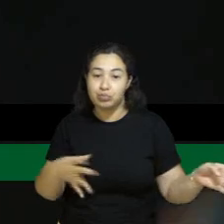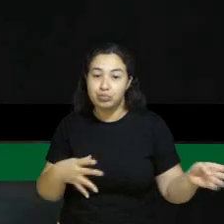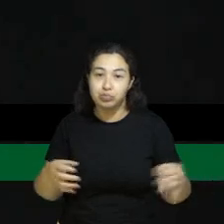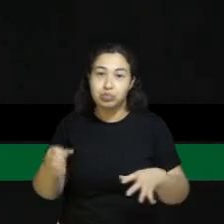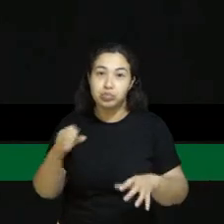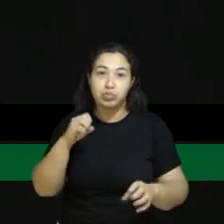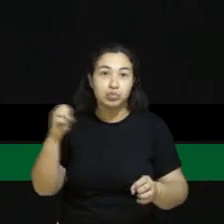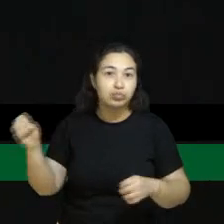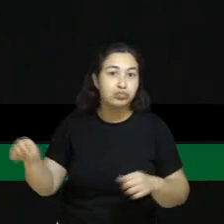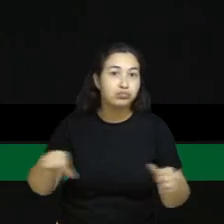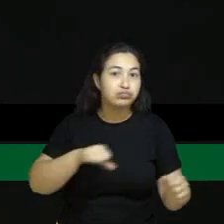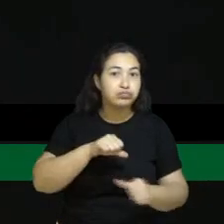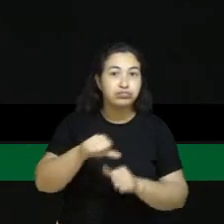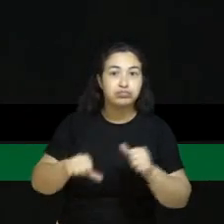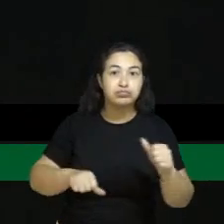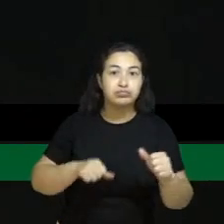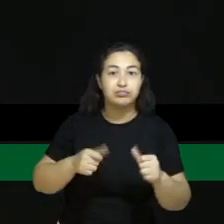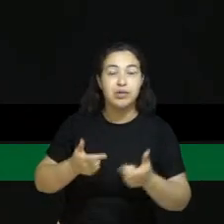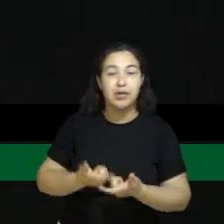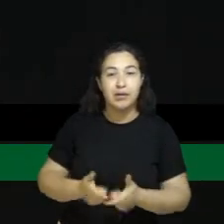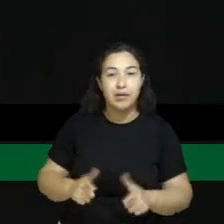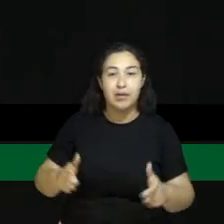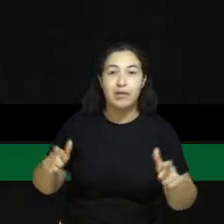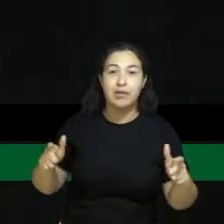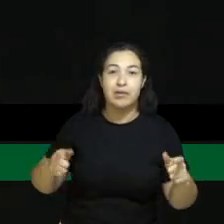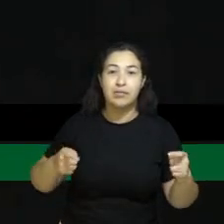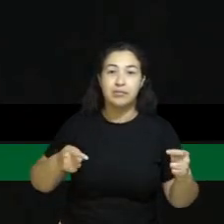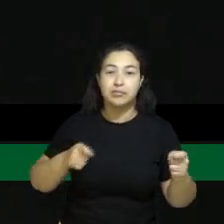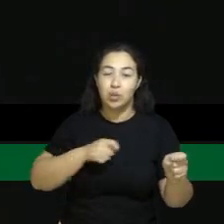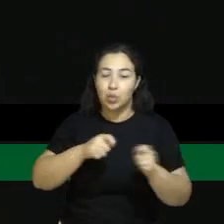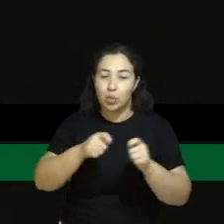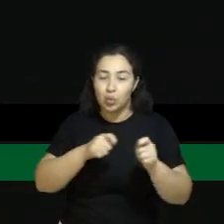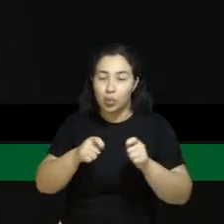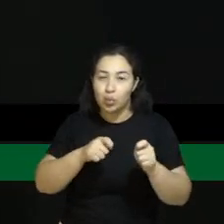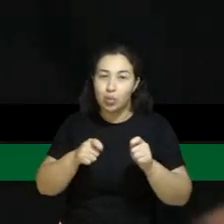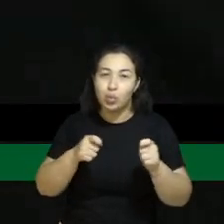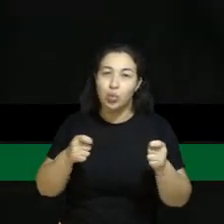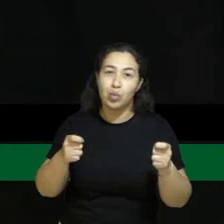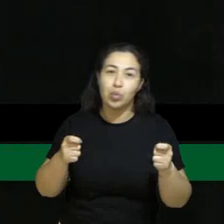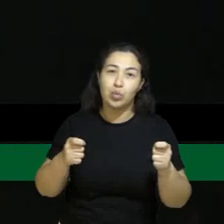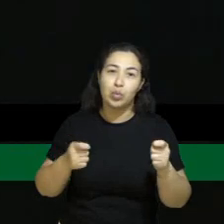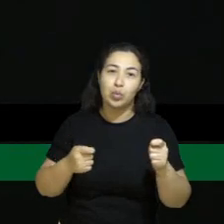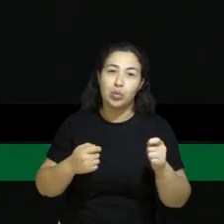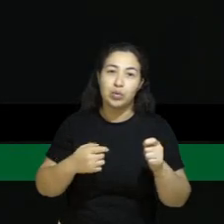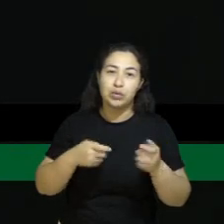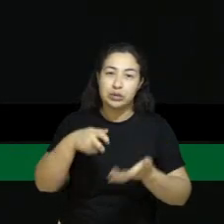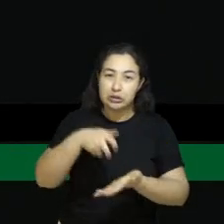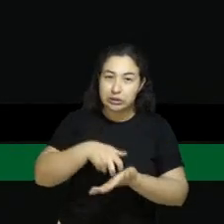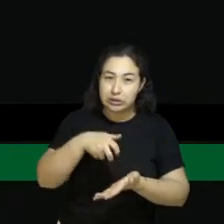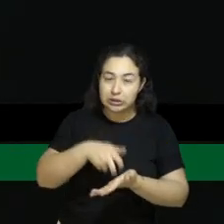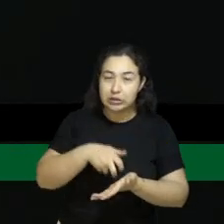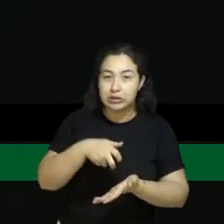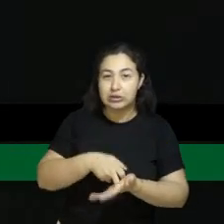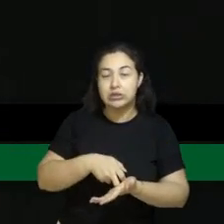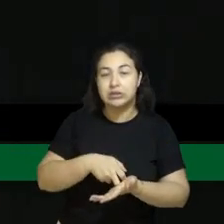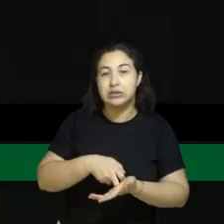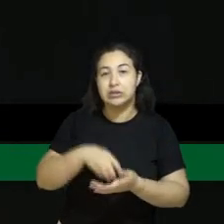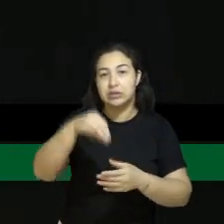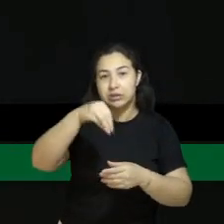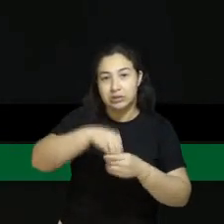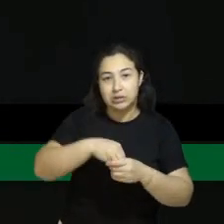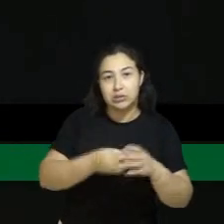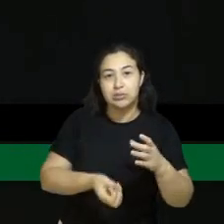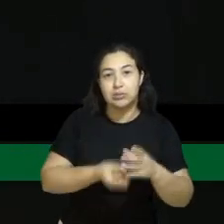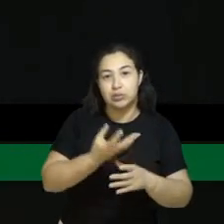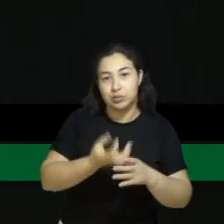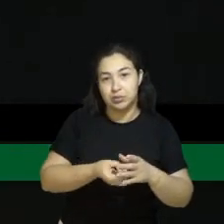da competitividade, com controles mais rígidos na unidade produtora. Ainda que o Estado